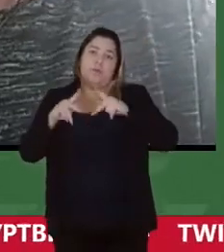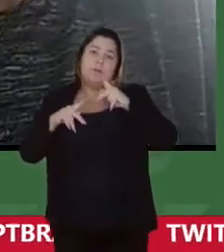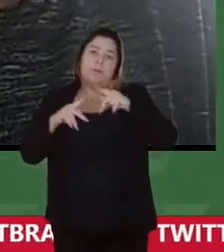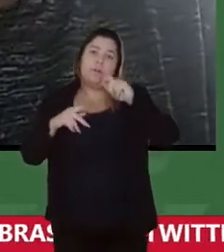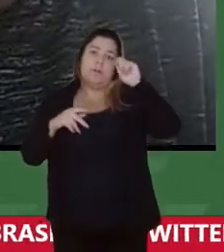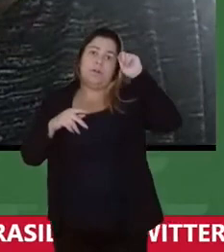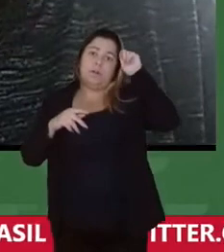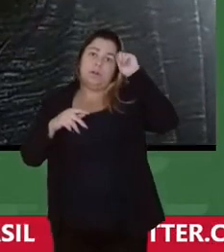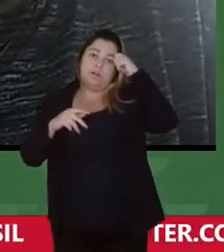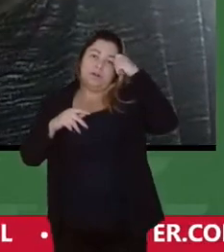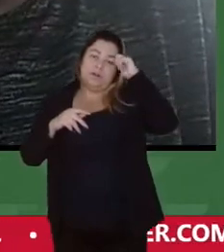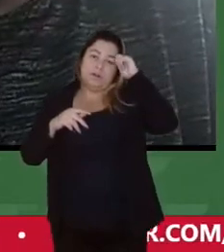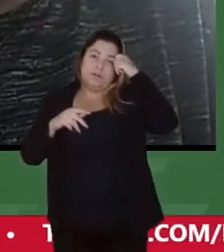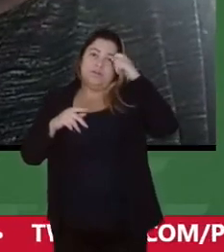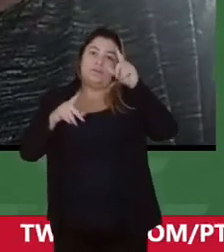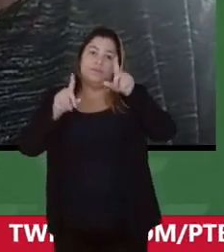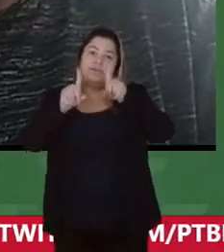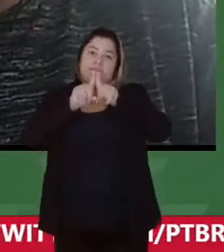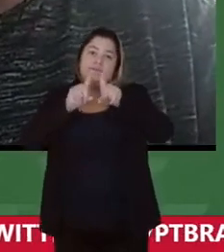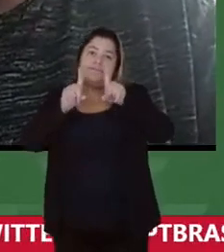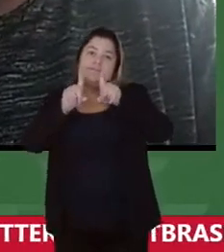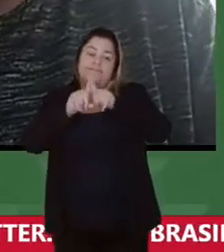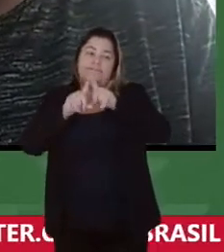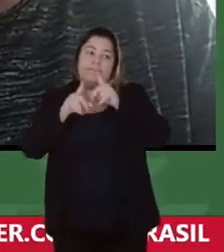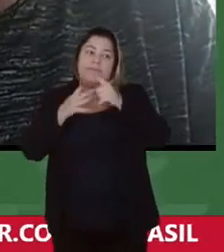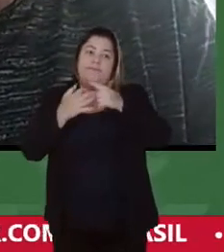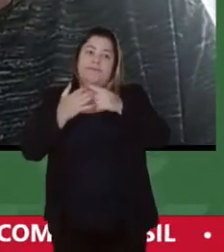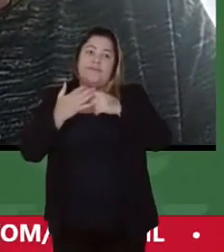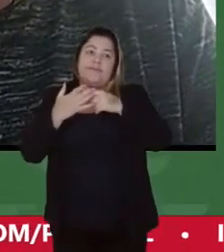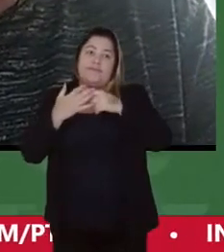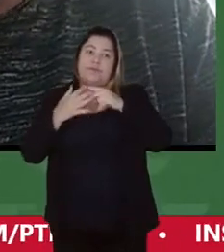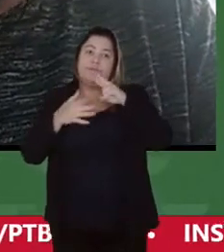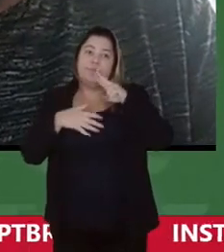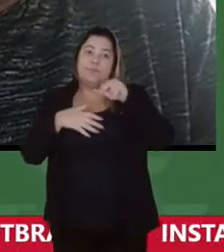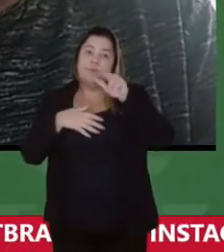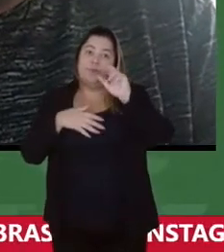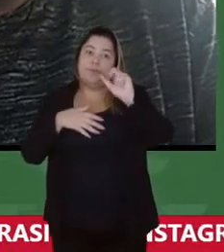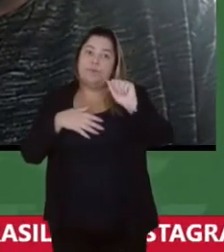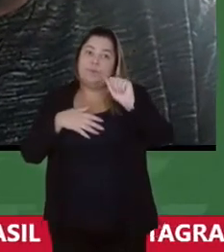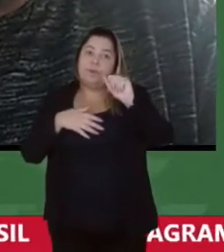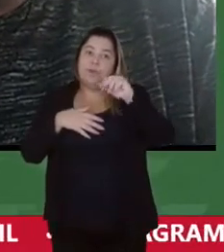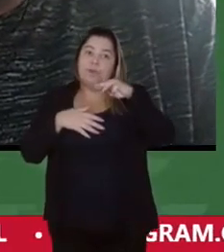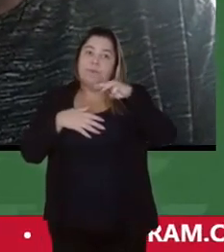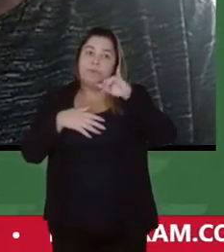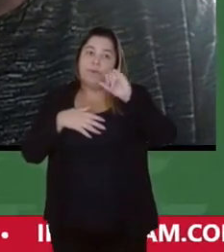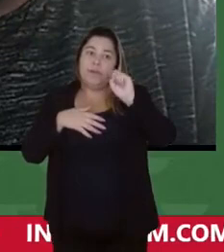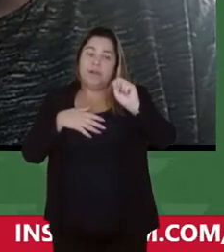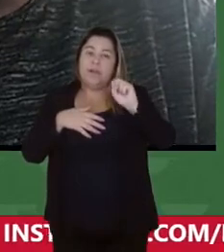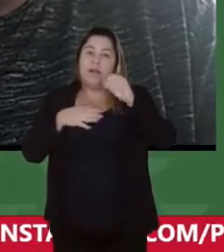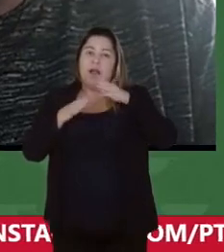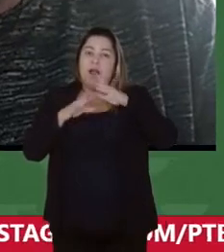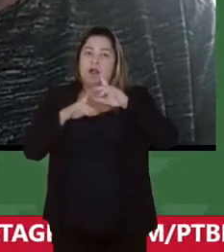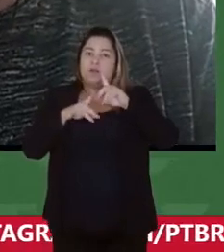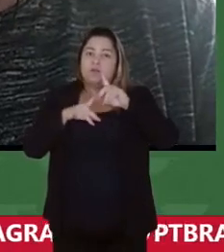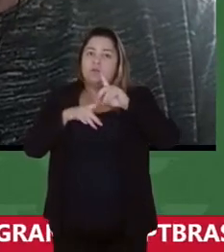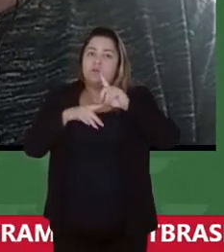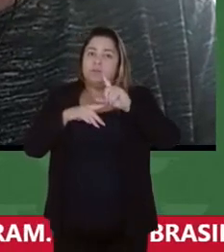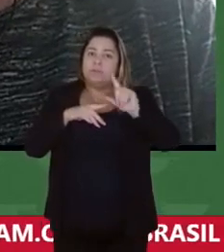de Goré, quando foi lá visitar a Porta do Nunca Mais, que era a grande